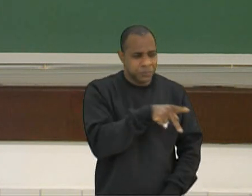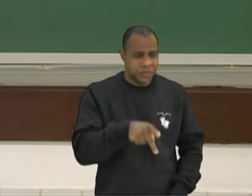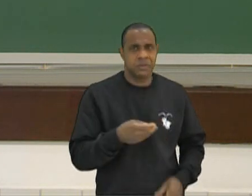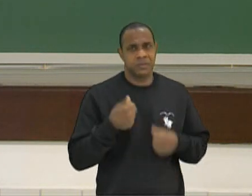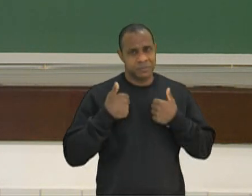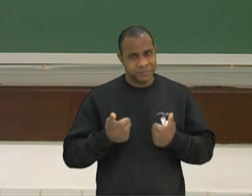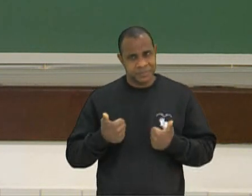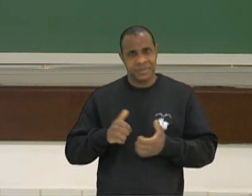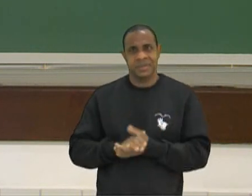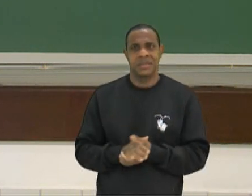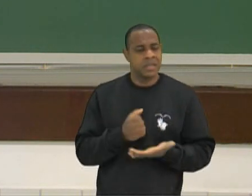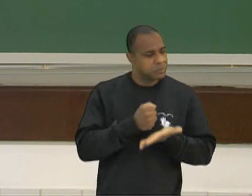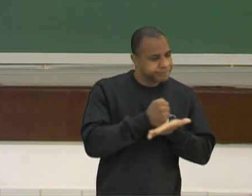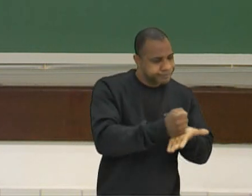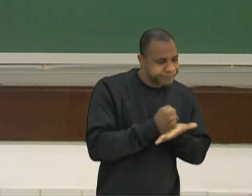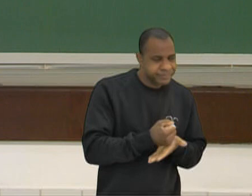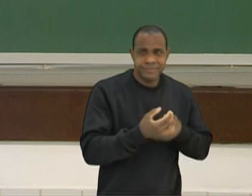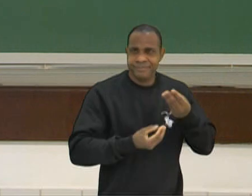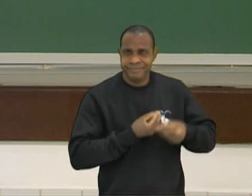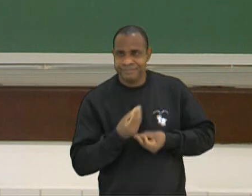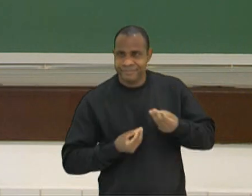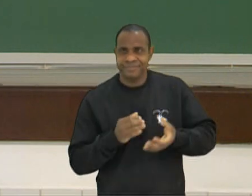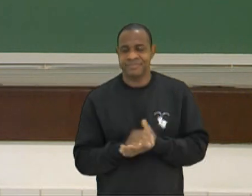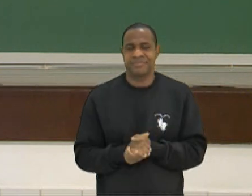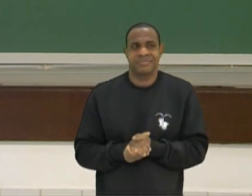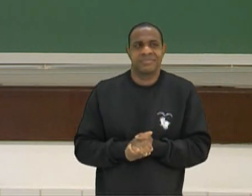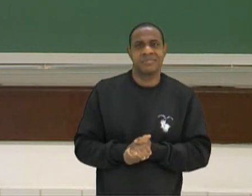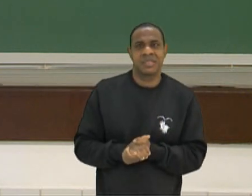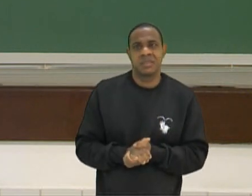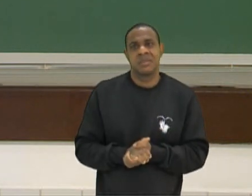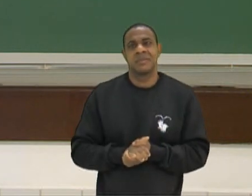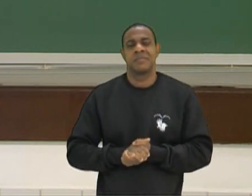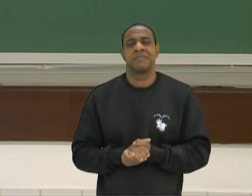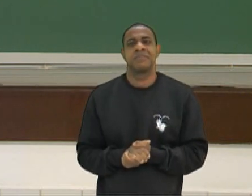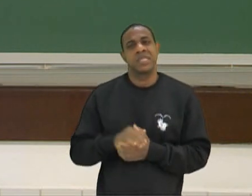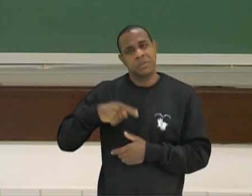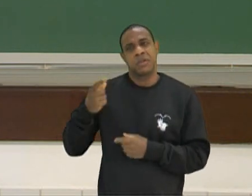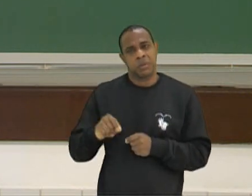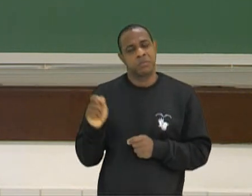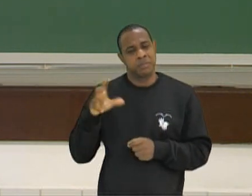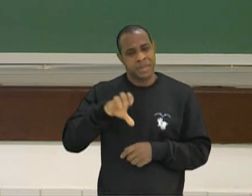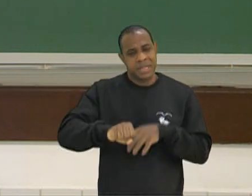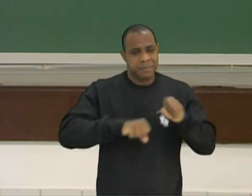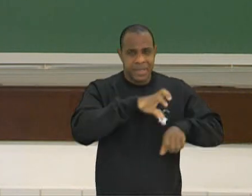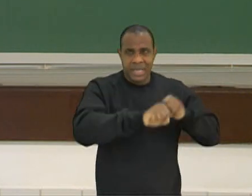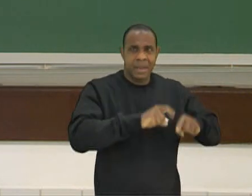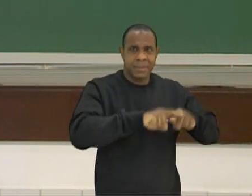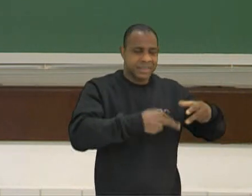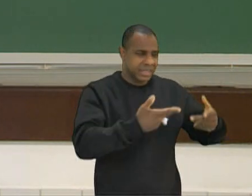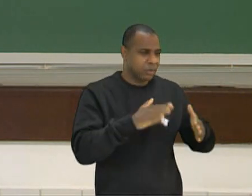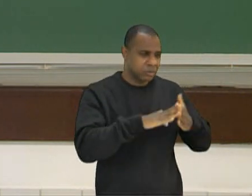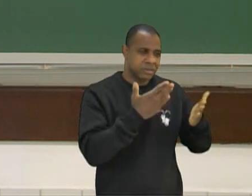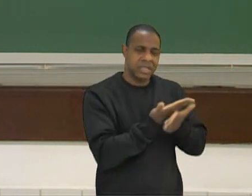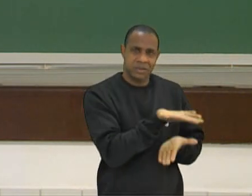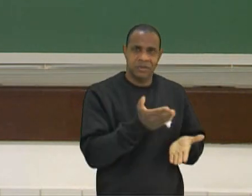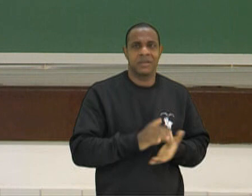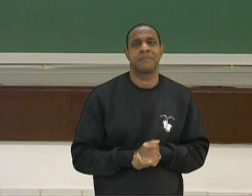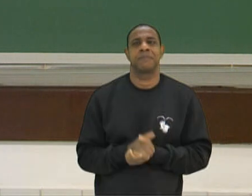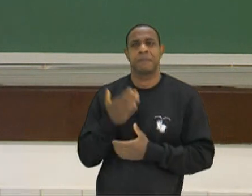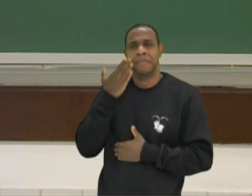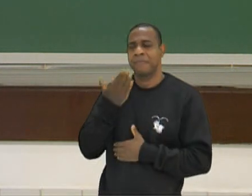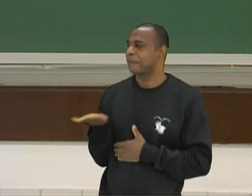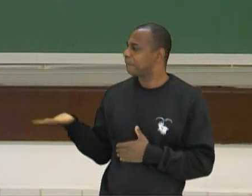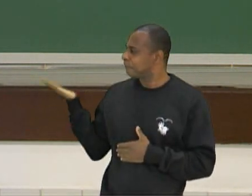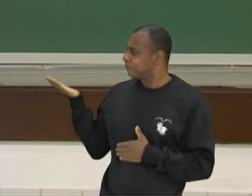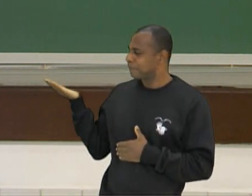você, seja notificada e pega na própria escola, como devolvida na mesma também, ok? Então, sem mais delongas, vamos à nossa